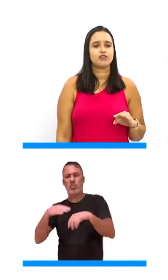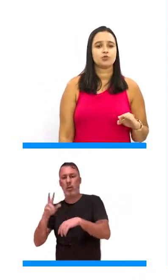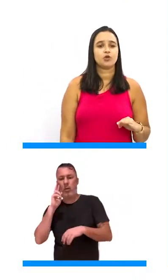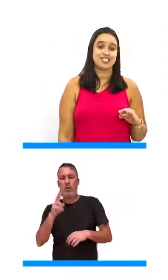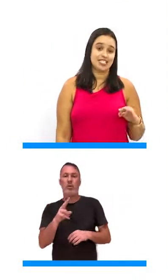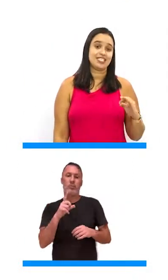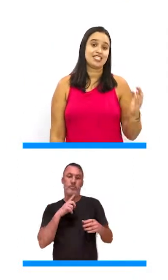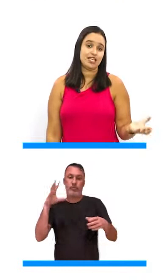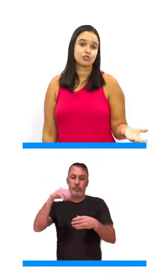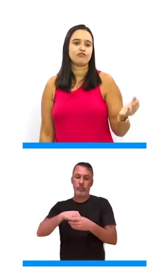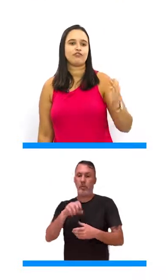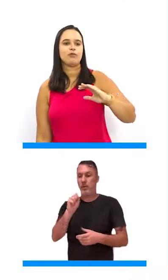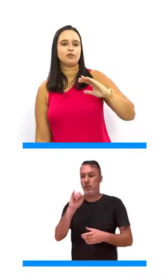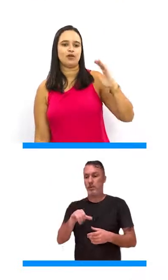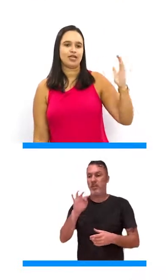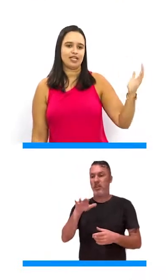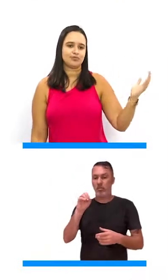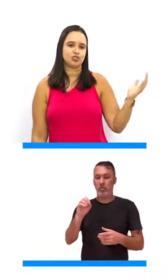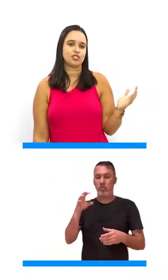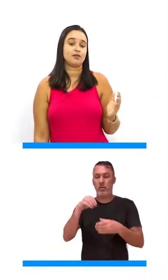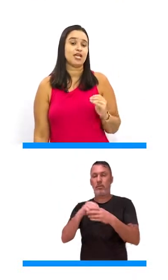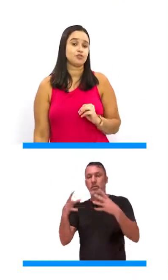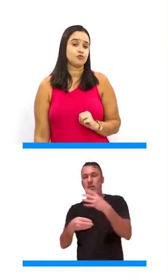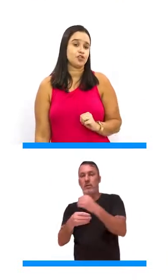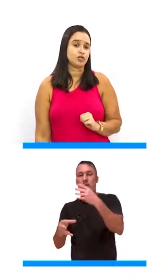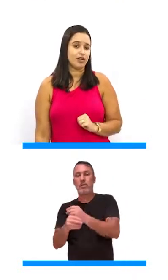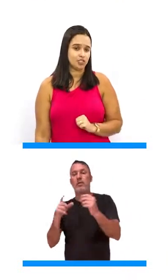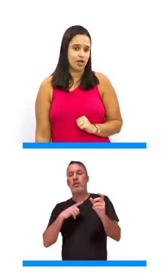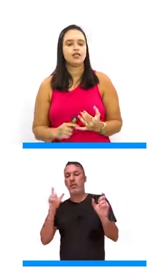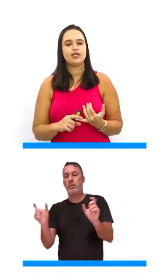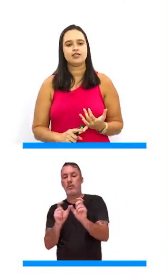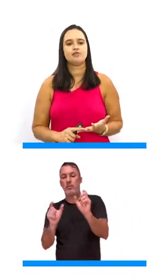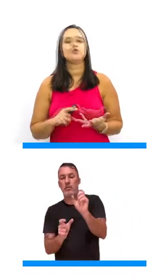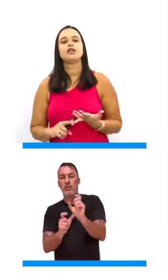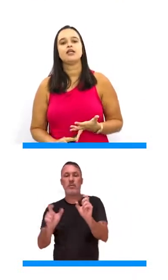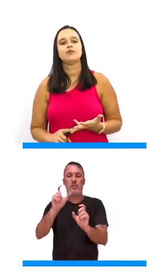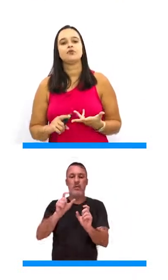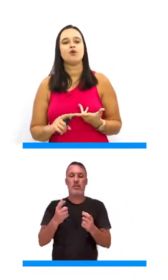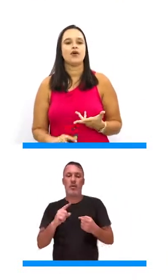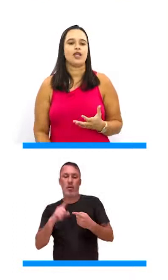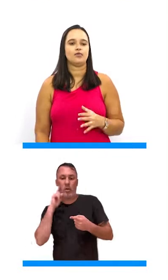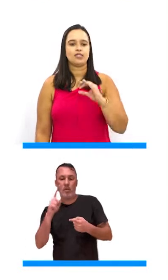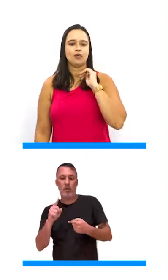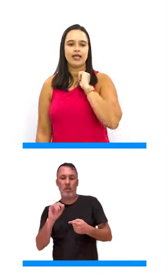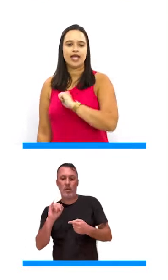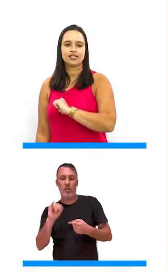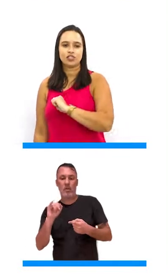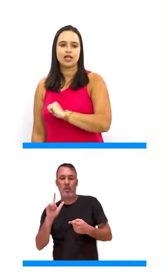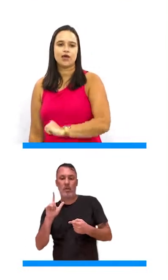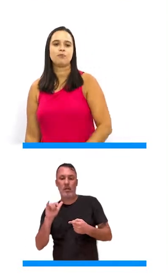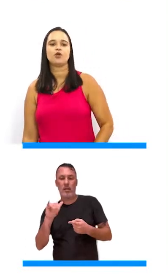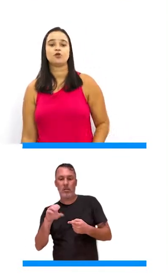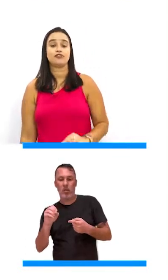superlativo absoluto é sintético se for formado pelo acréscimo de determinado sufixo ao radical. Íssimo, ílimo ou érrimo. Então,